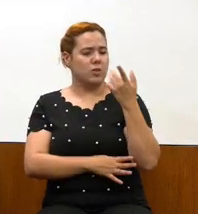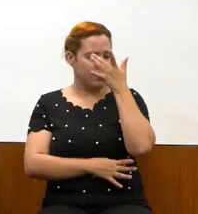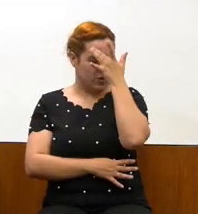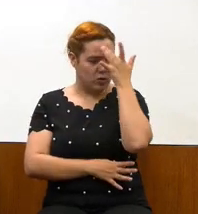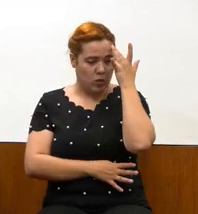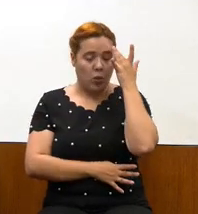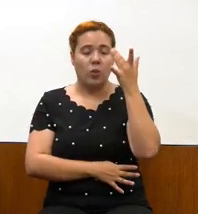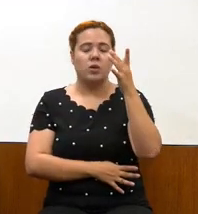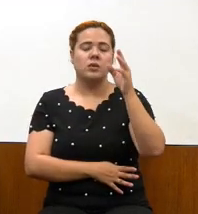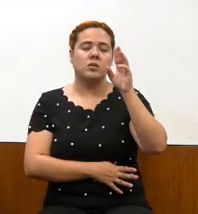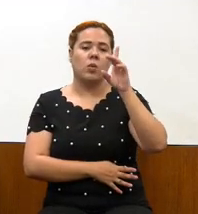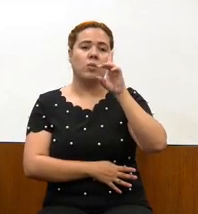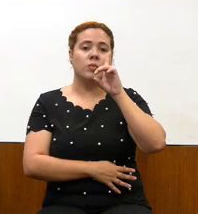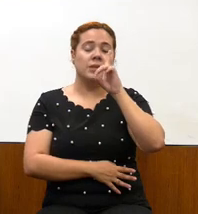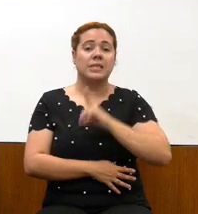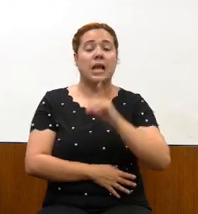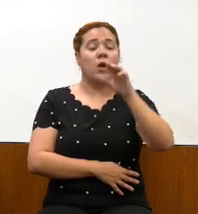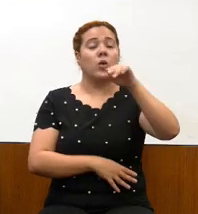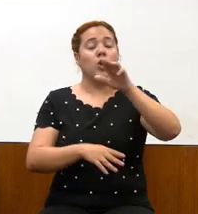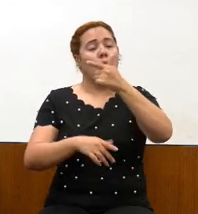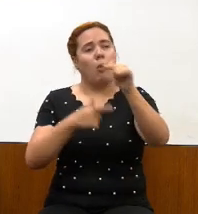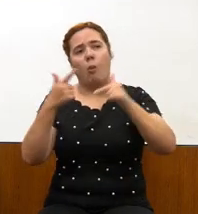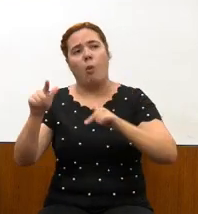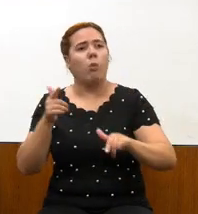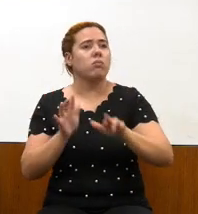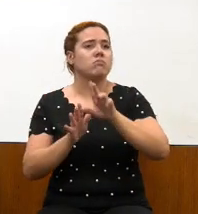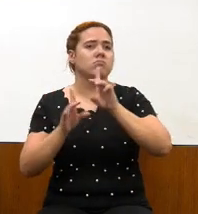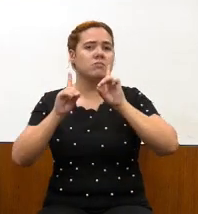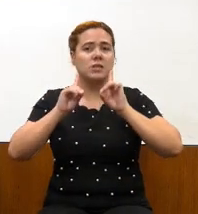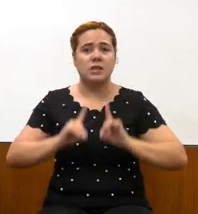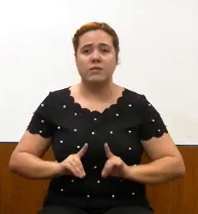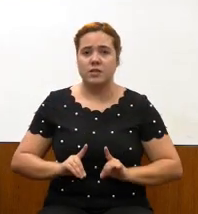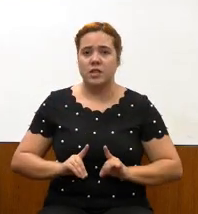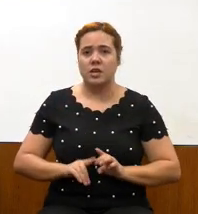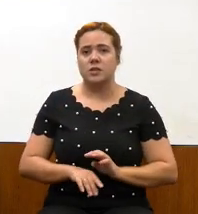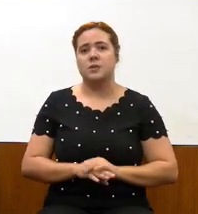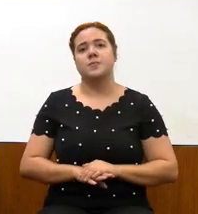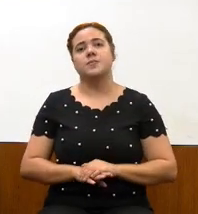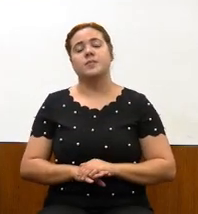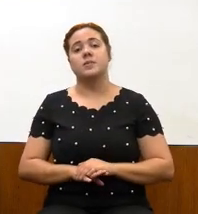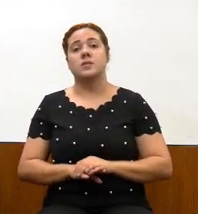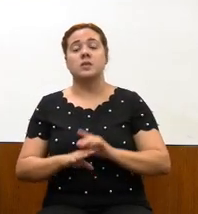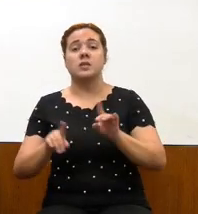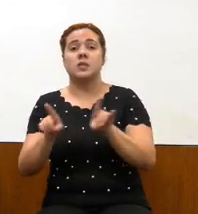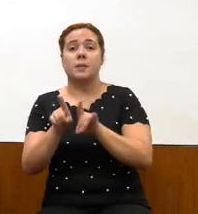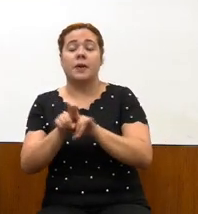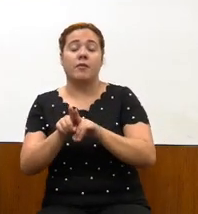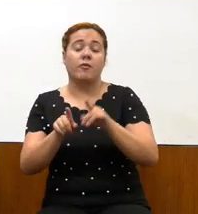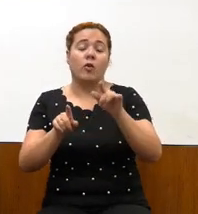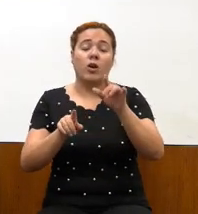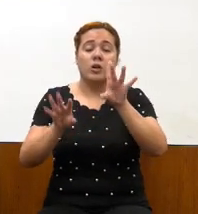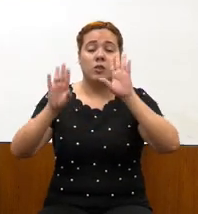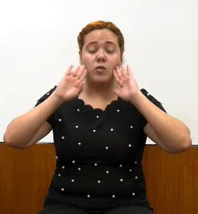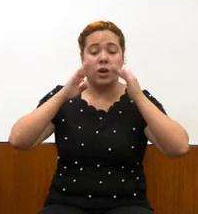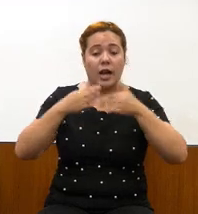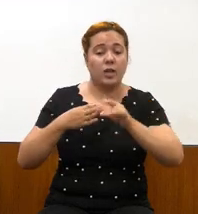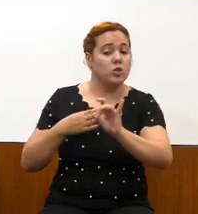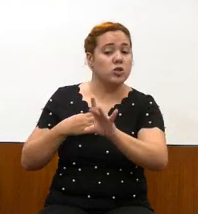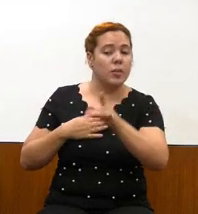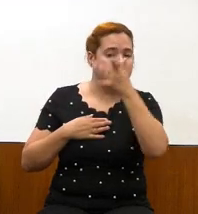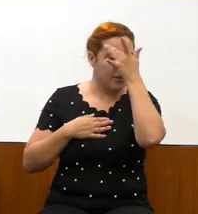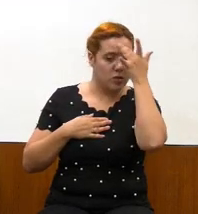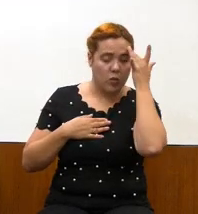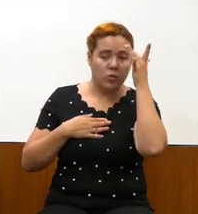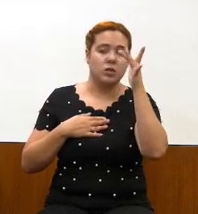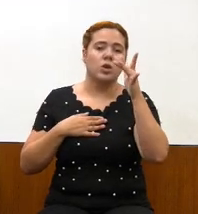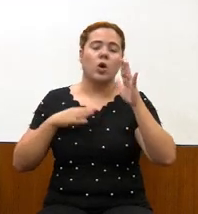O projeto que inicialmente era voltado para a socialização das pessoas com Down foi agregando famílias e crescendo, em pouco